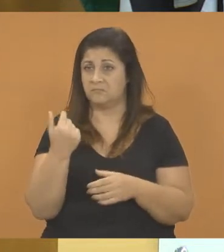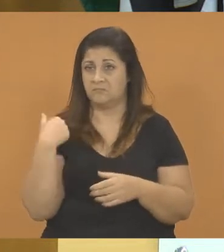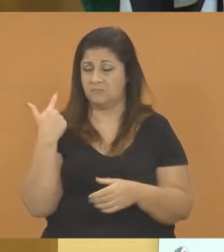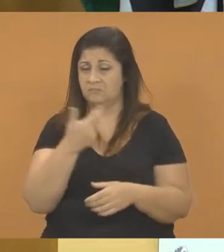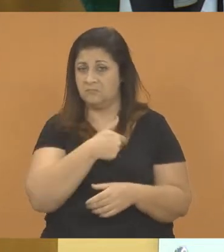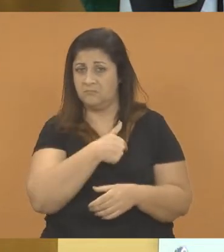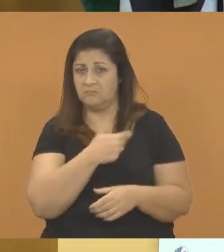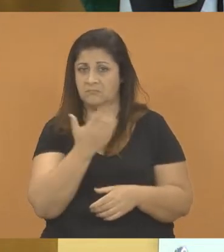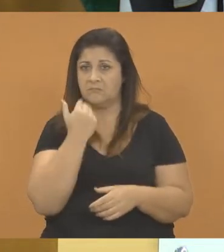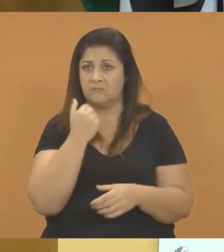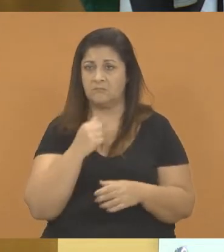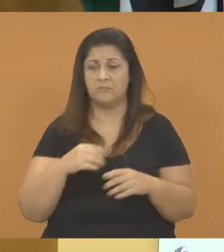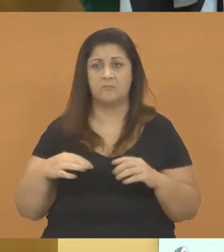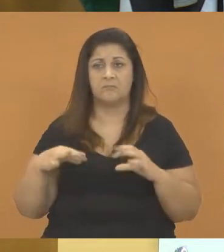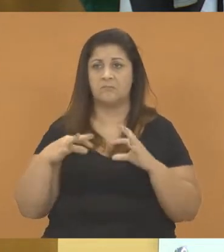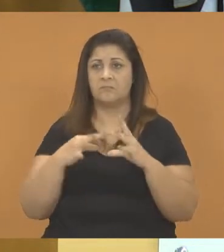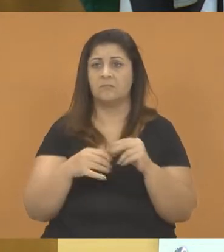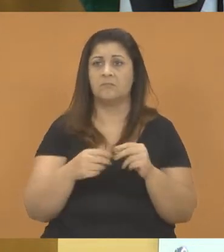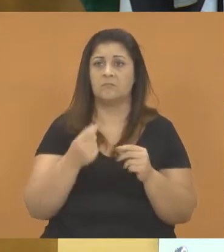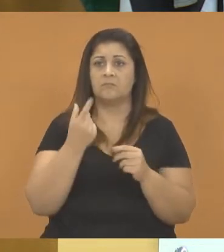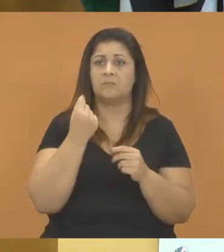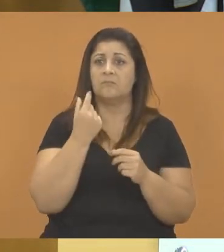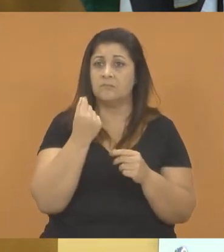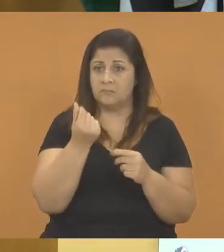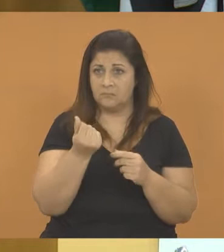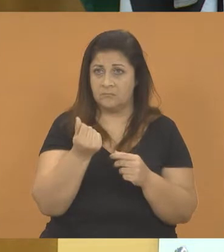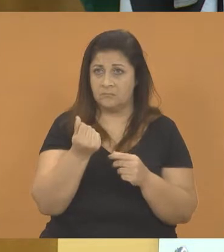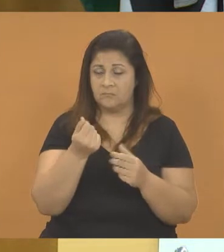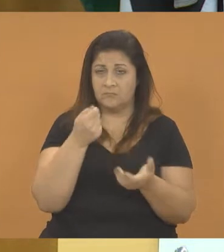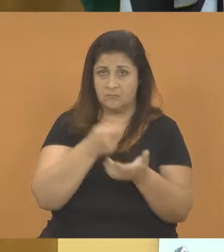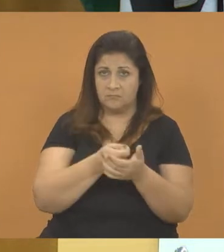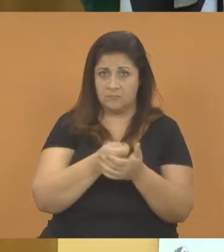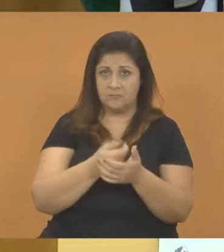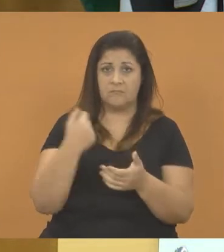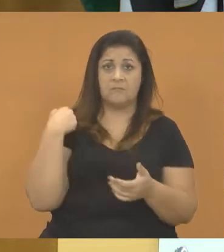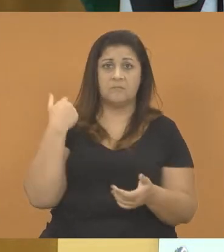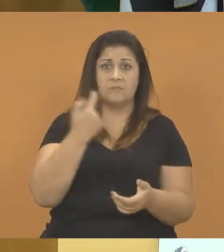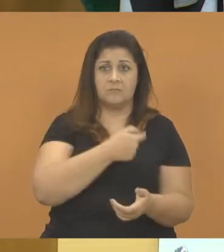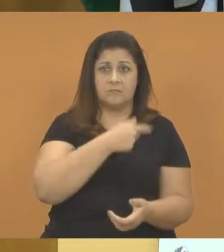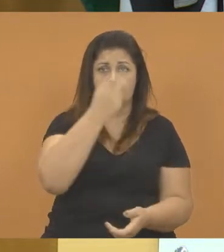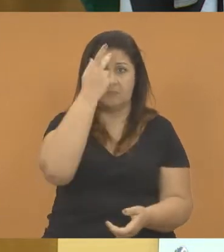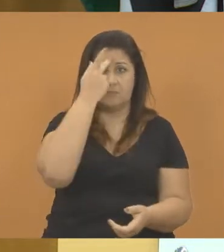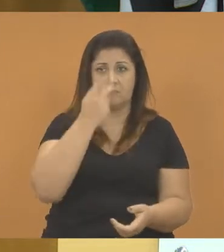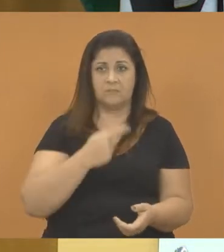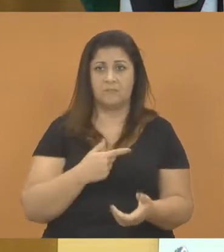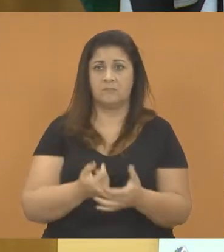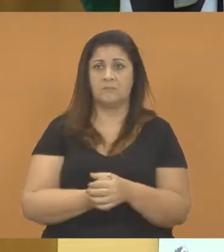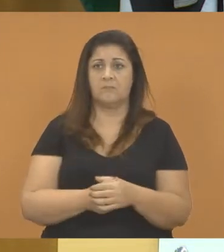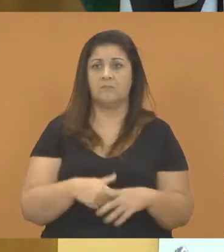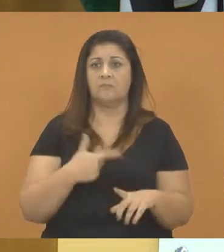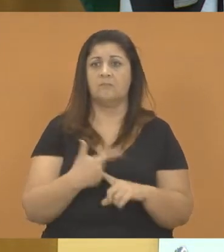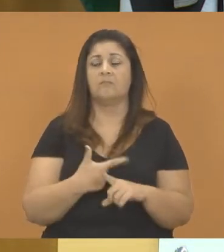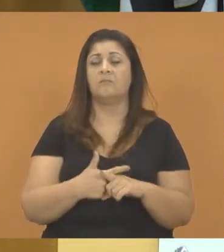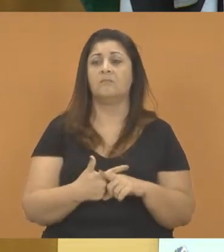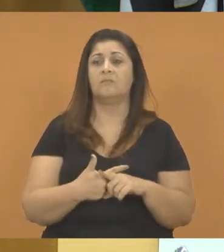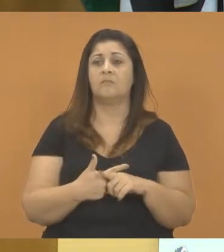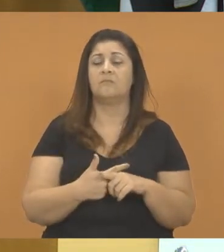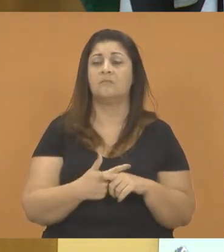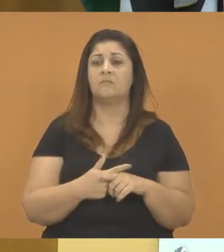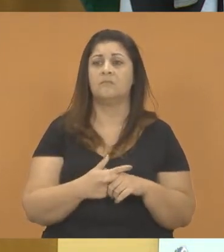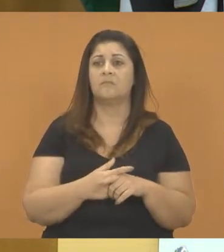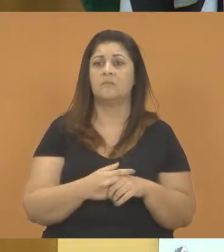almoço nada todo o dinheiro que foi gasto nessa viagem saiu dos nossos bolsos porque é e fomos